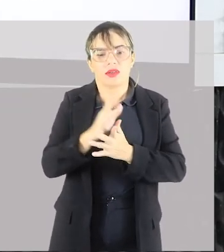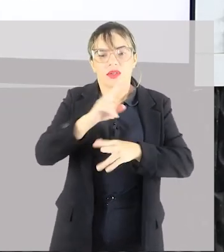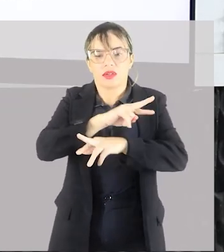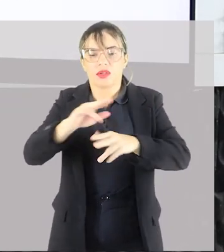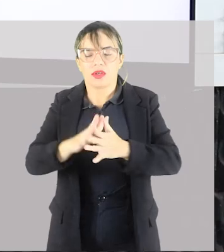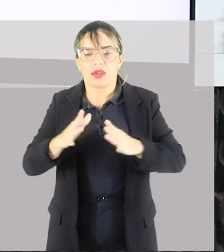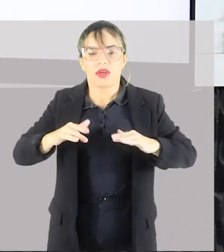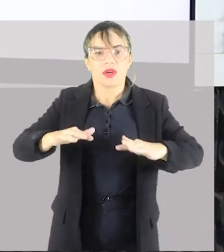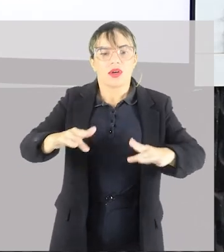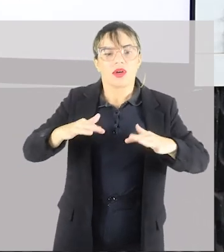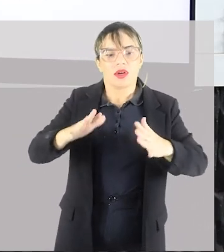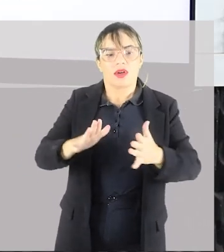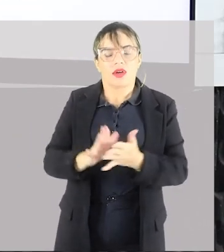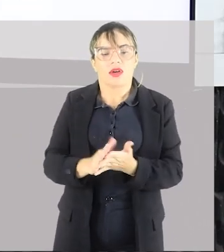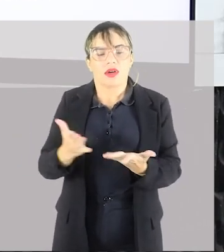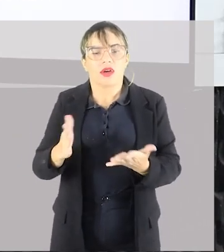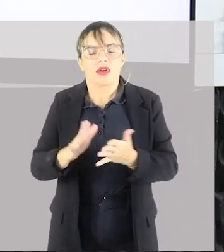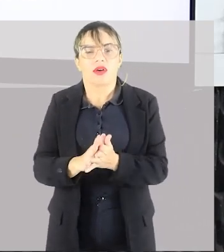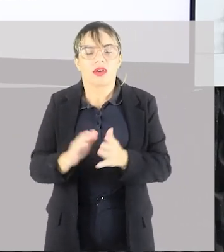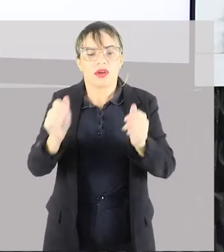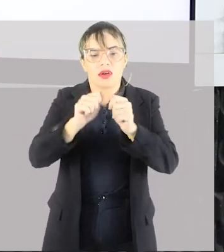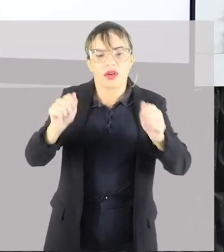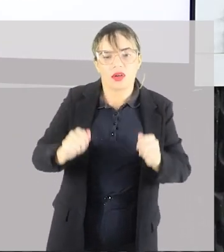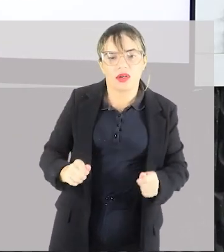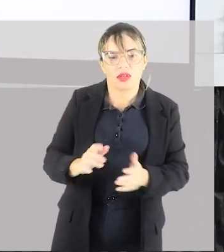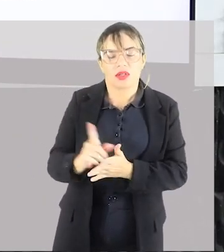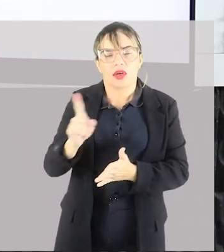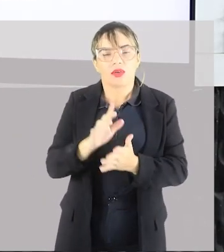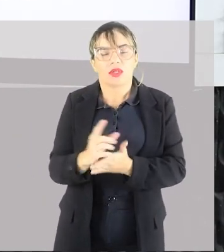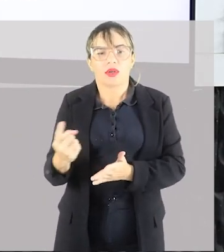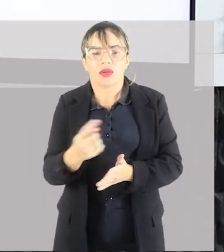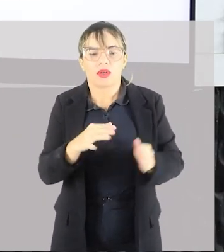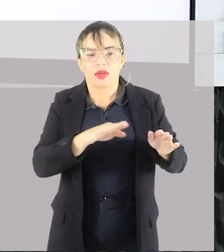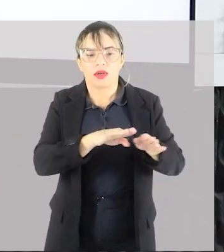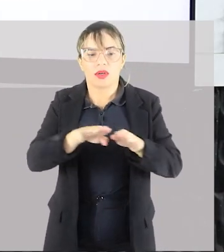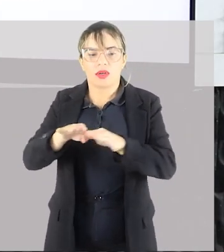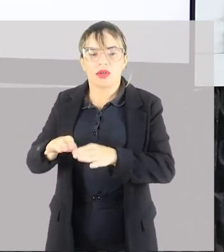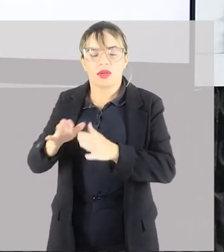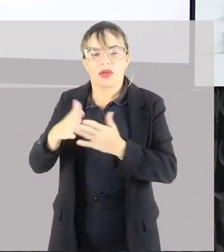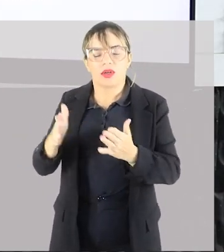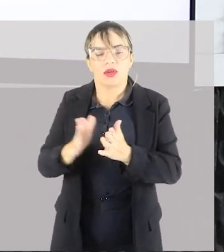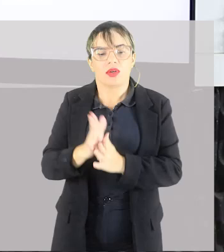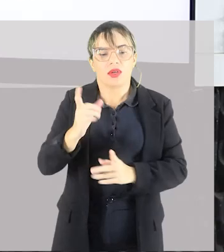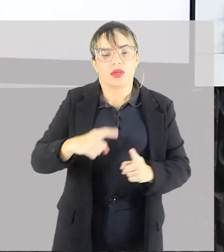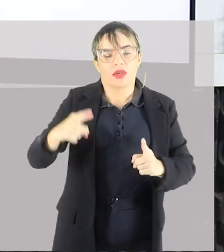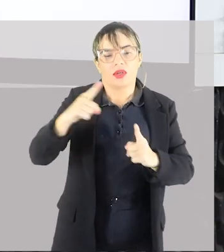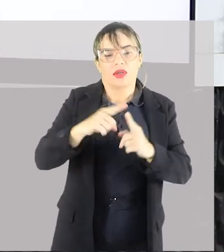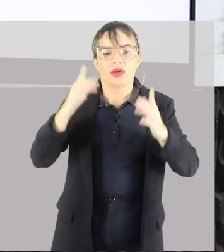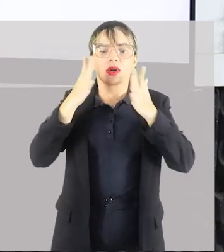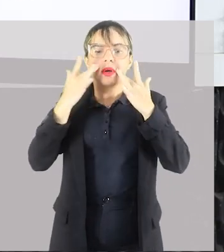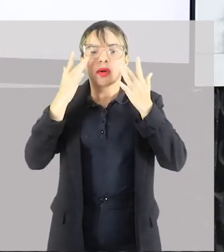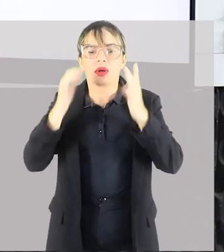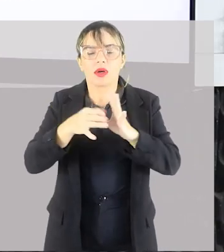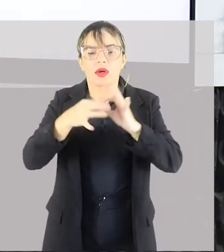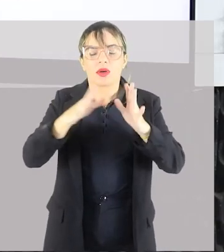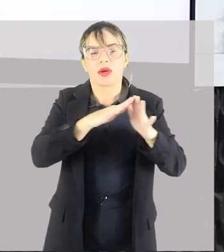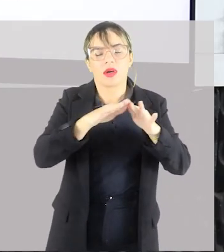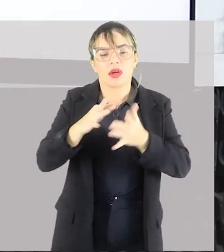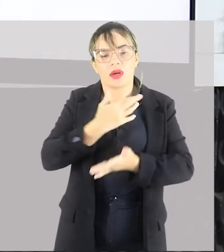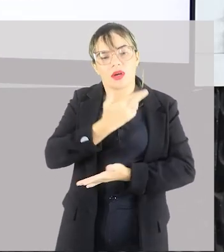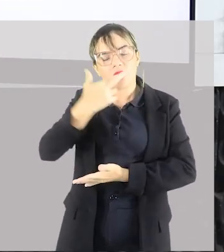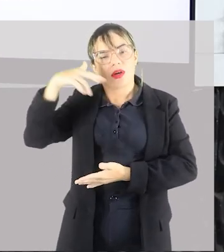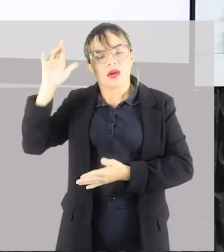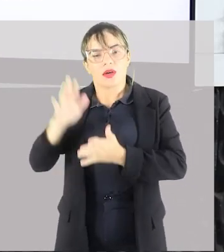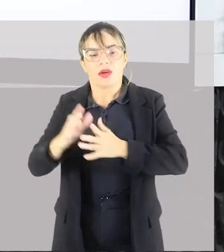variadas formas, não tem um padrão único. Os estilos artísticos se libertam, principalmente de padrões religiosos, políticos e, em alguns